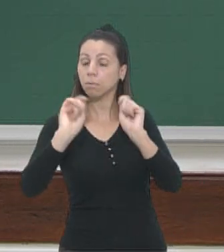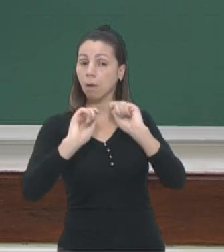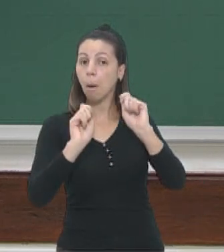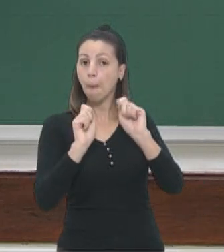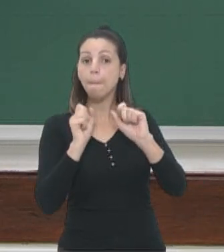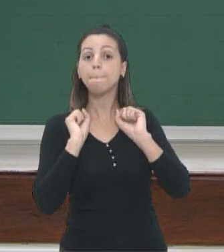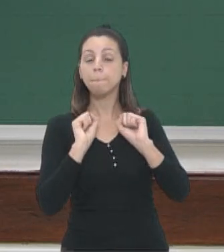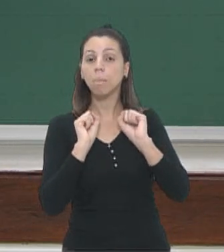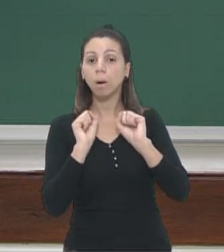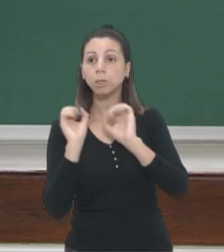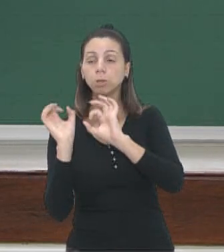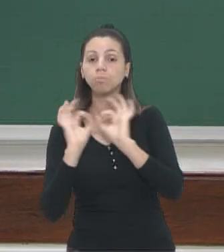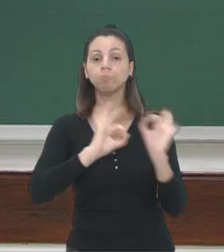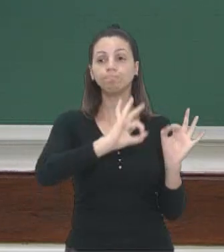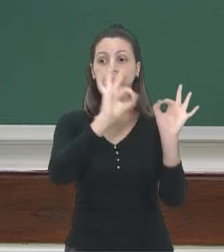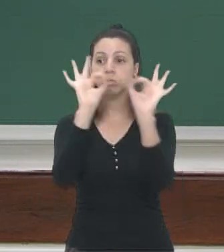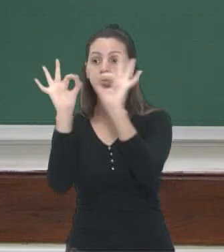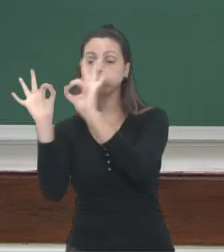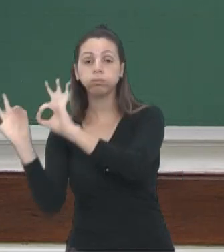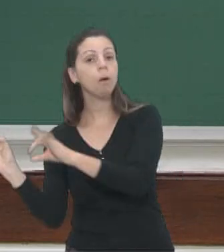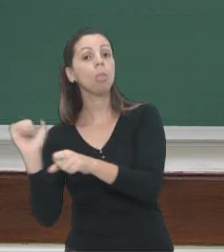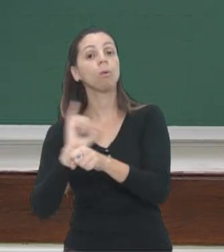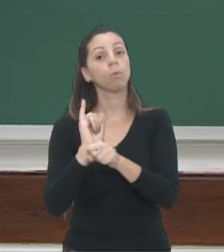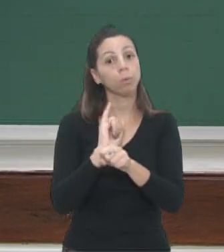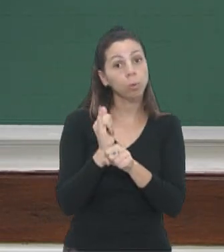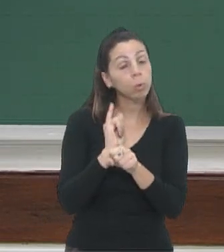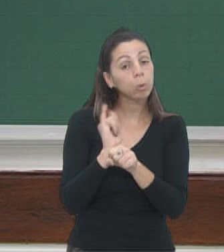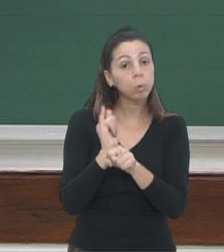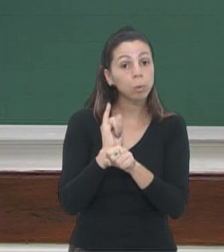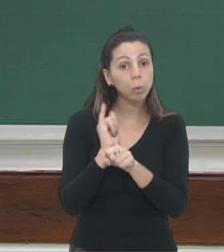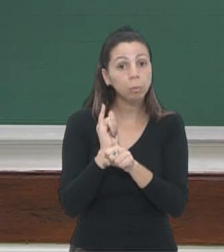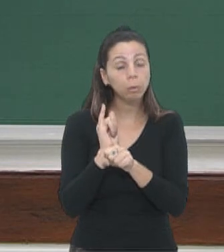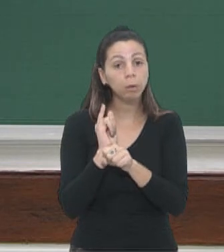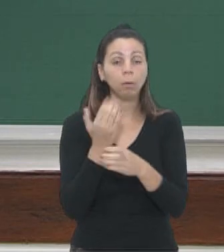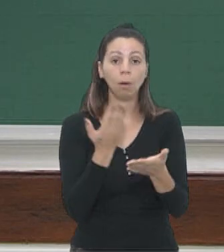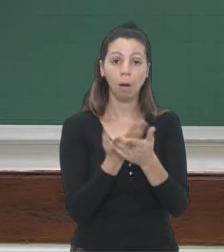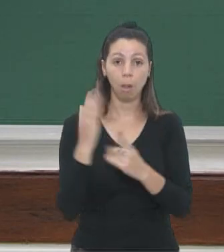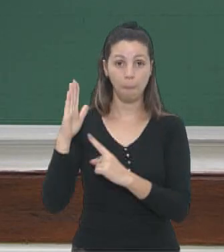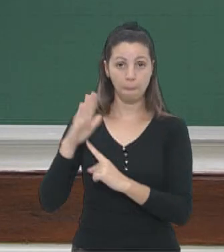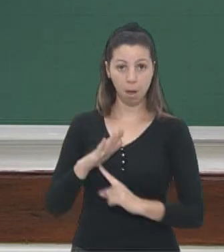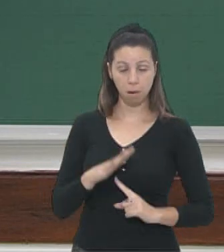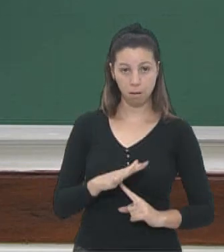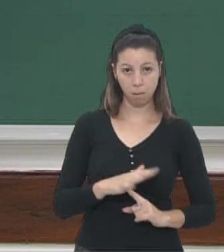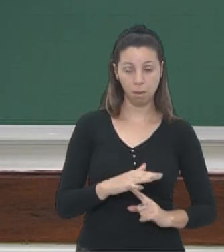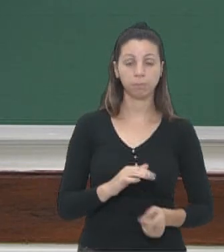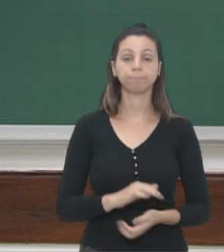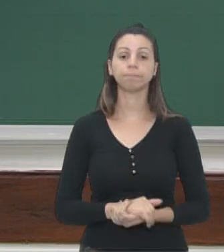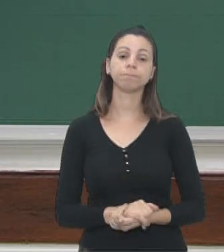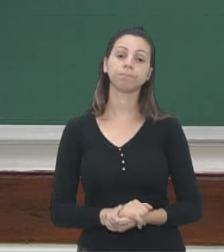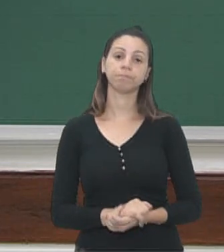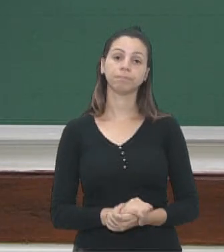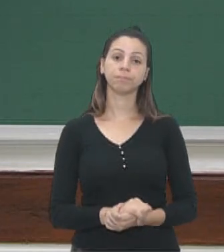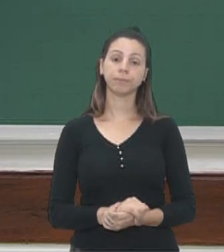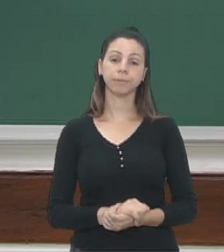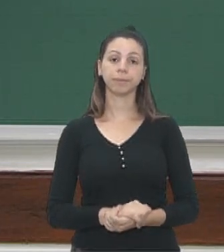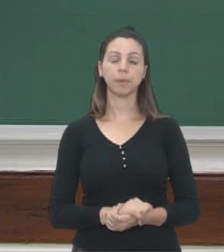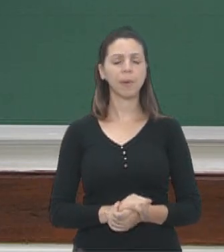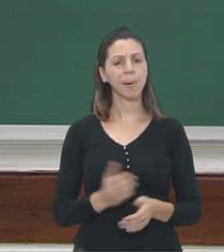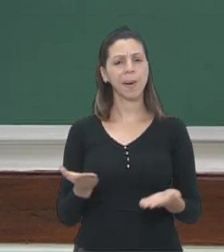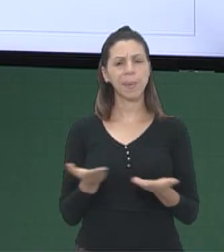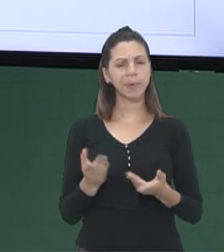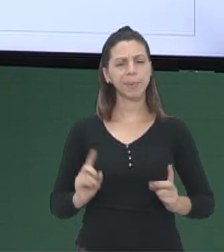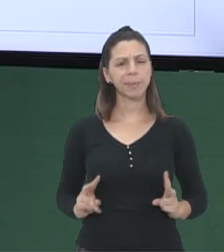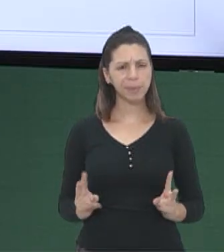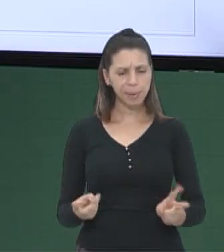reassistir essa aula lá no YouTube, acessando o canal do Aula Paraná, onde essa e todas as outras aulas estão disponíveis para você. Mas agora, continuando aqui a